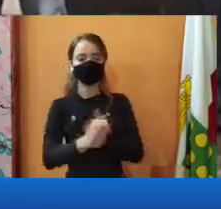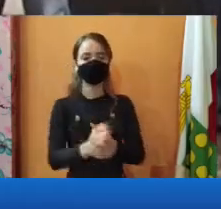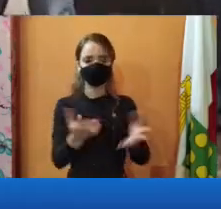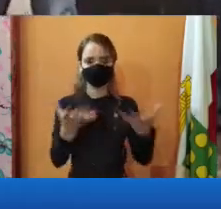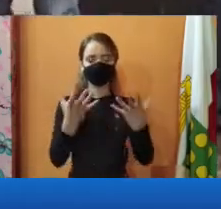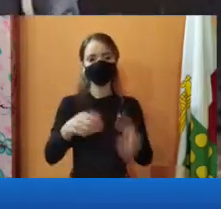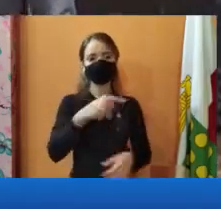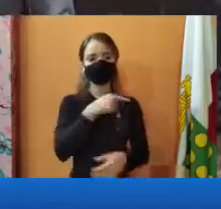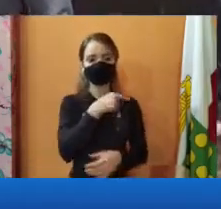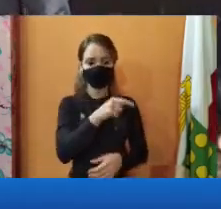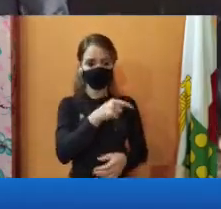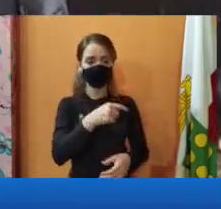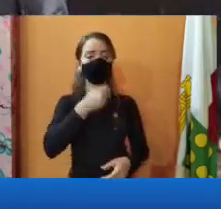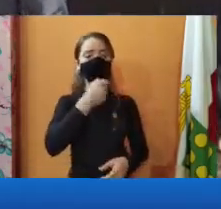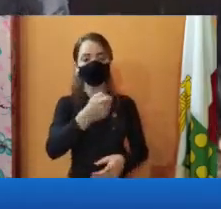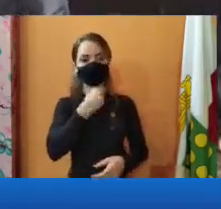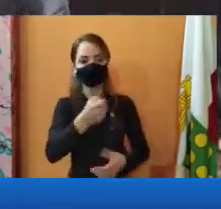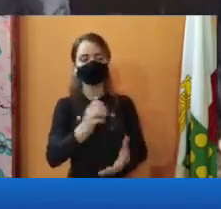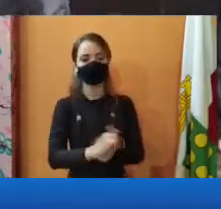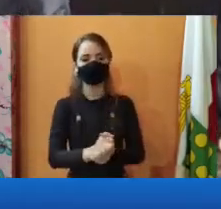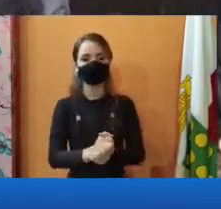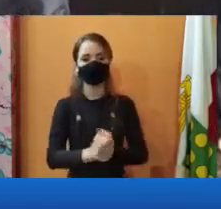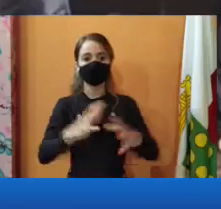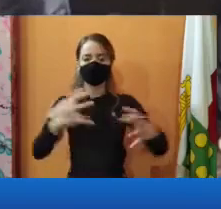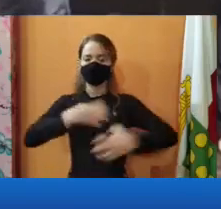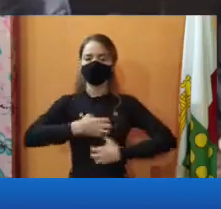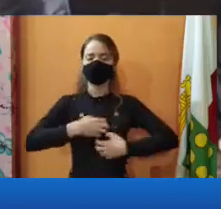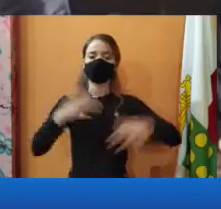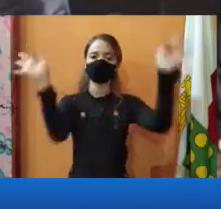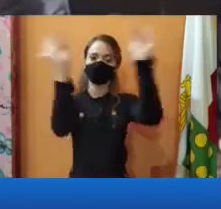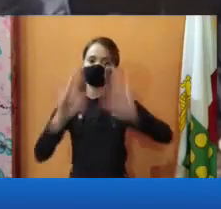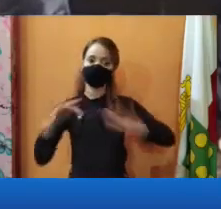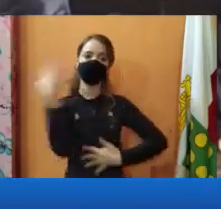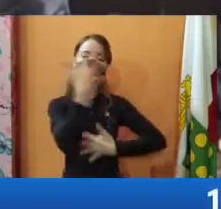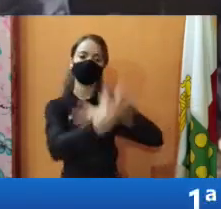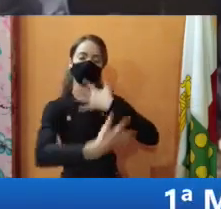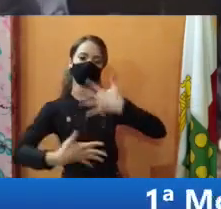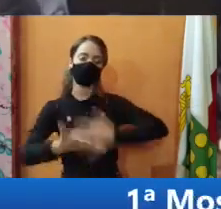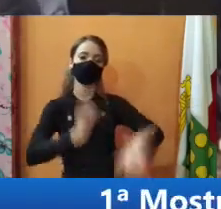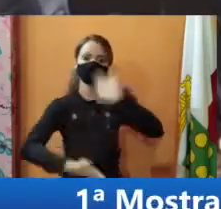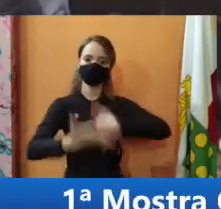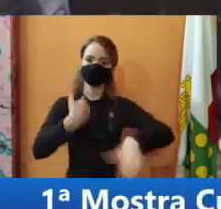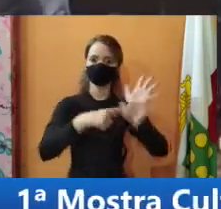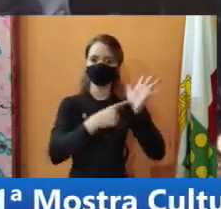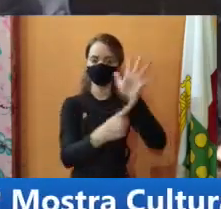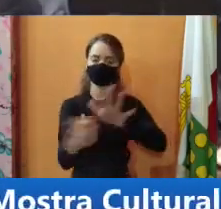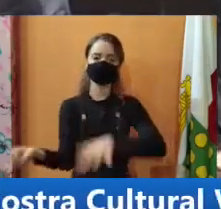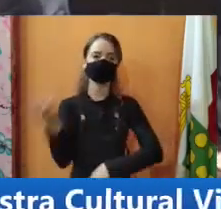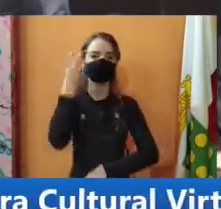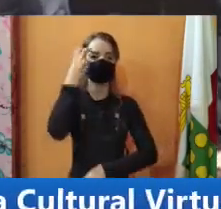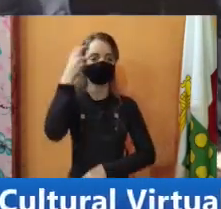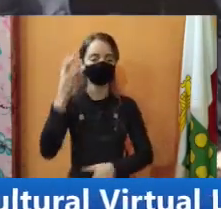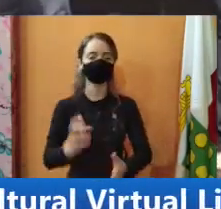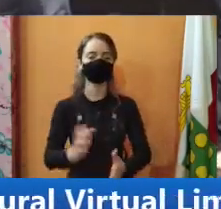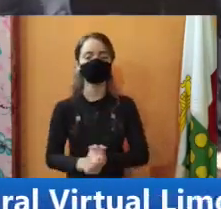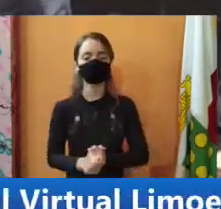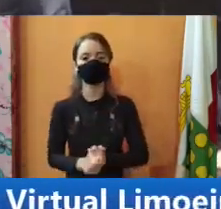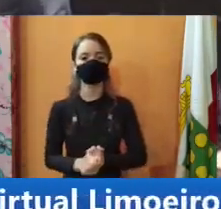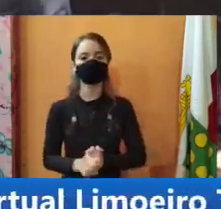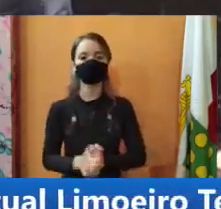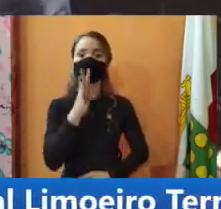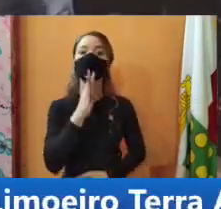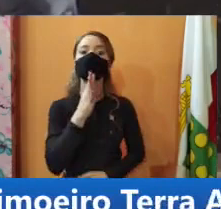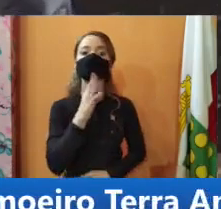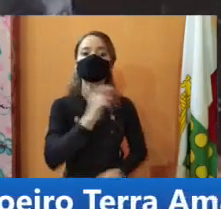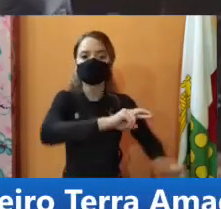Bem, gente, assim, eu me sinto muito feliz de estar participando né, dessa amostra cultural, de